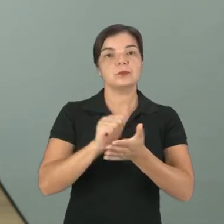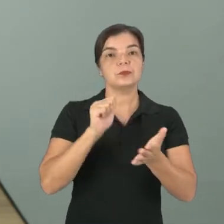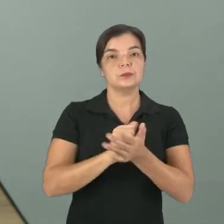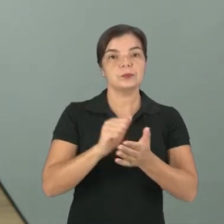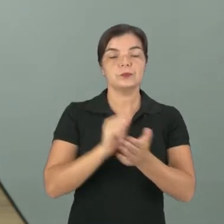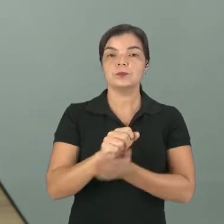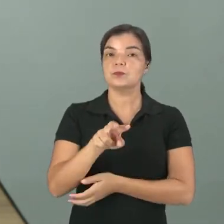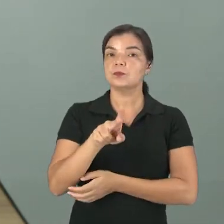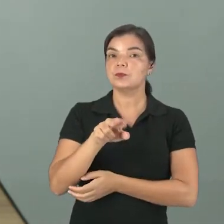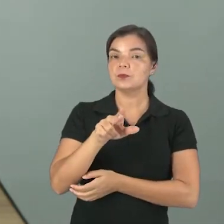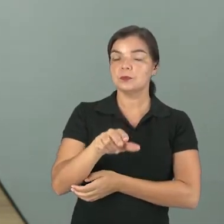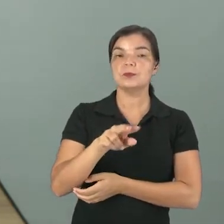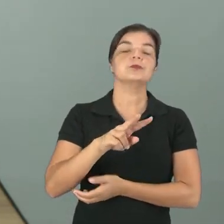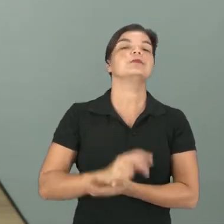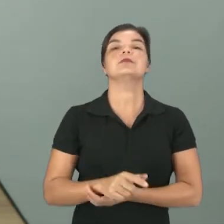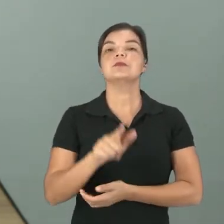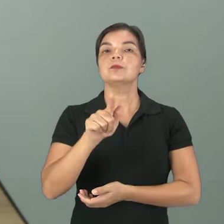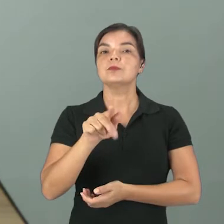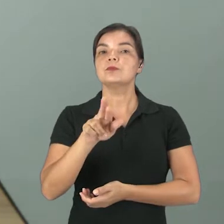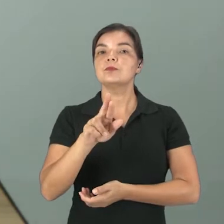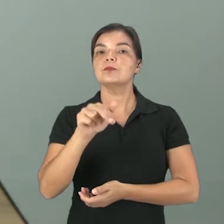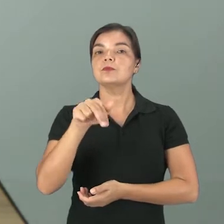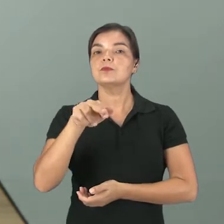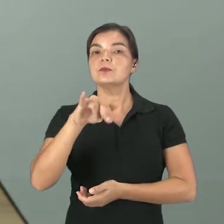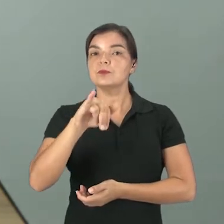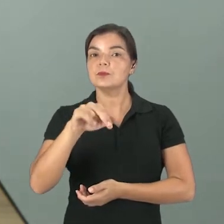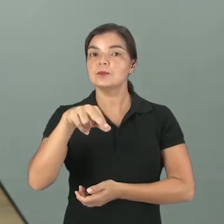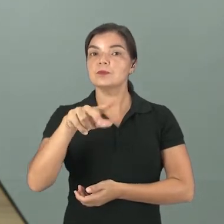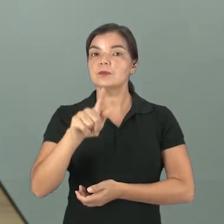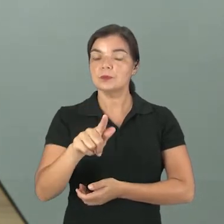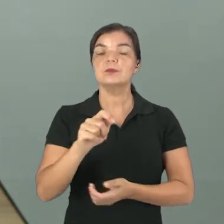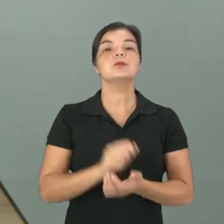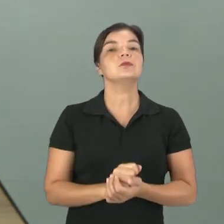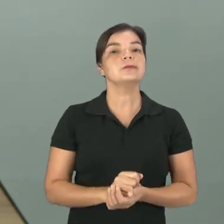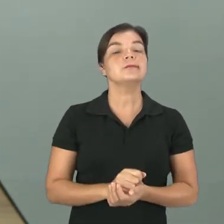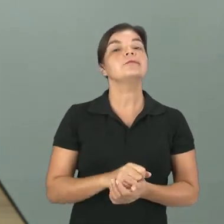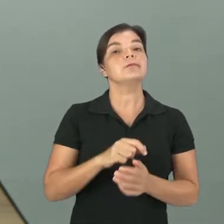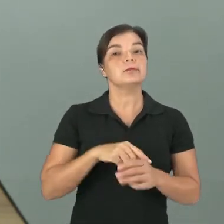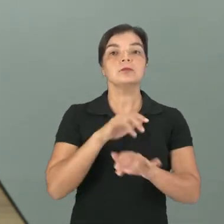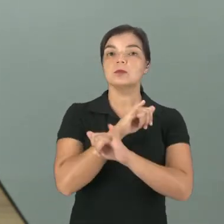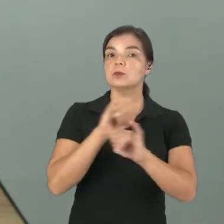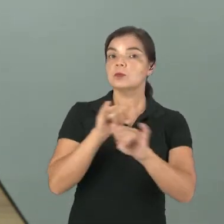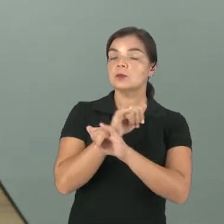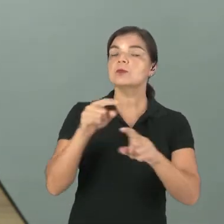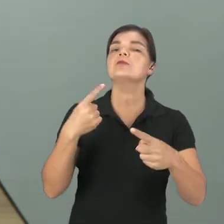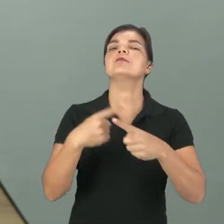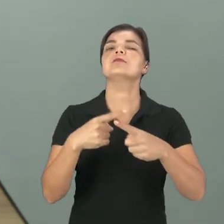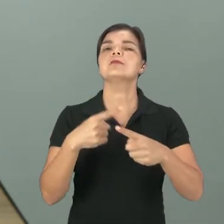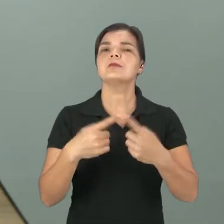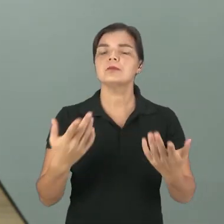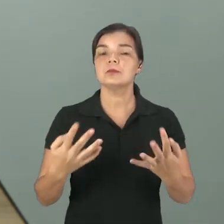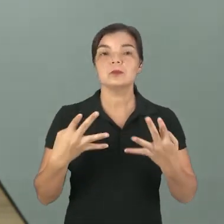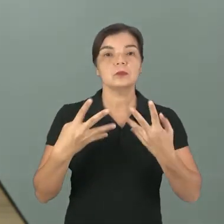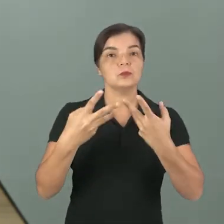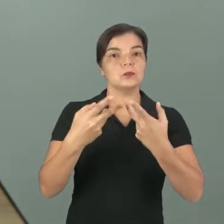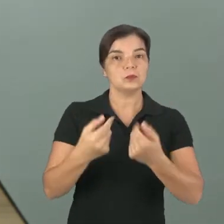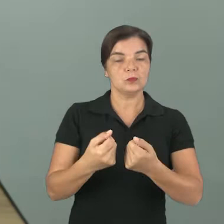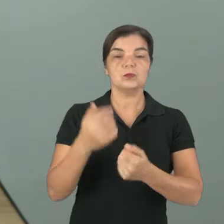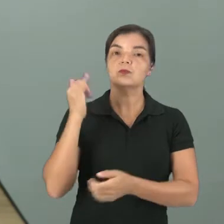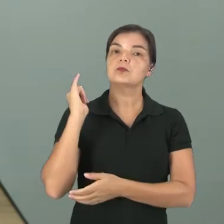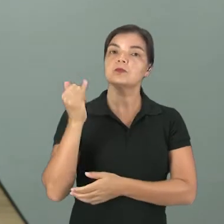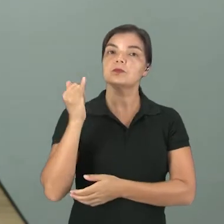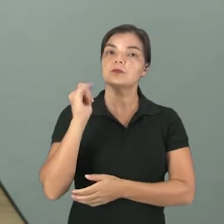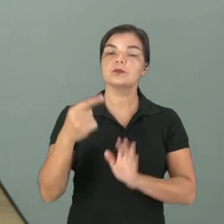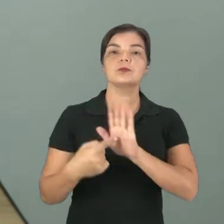pelos irmãos Grimm. Isso mesmo. E eles marcaram uma época da história da imprensa. Por quê? Porque todos esses contos